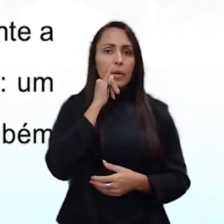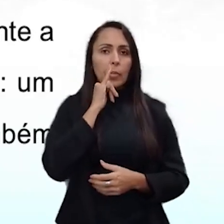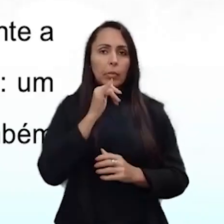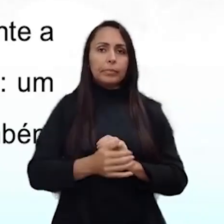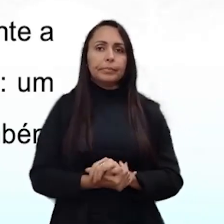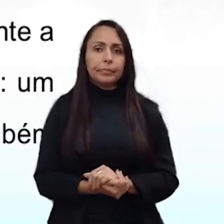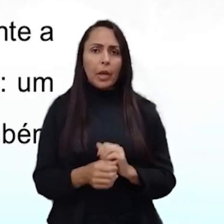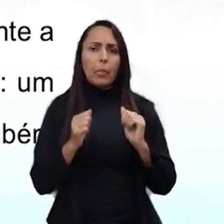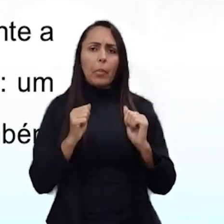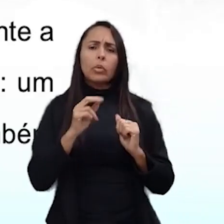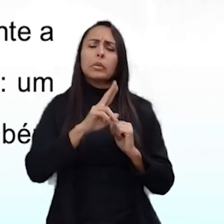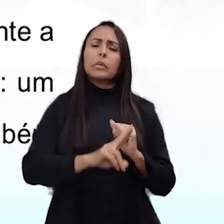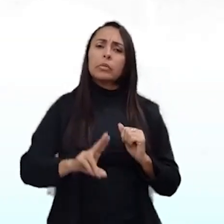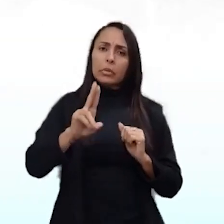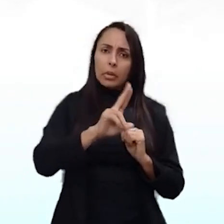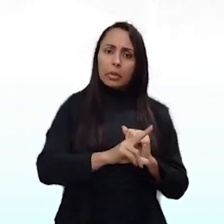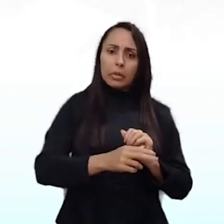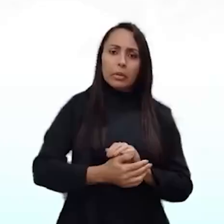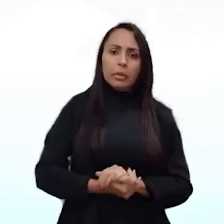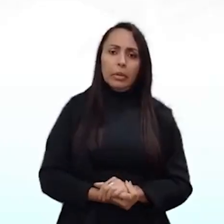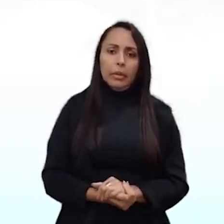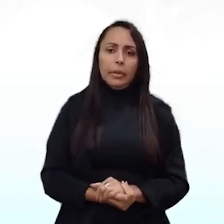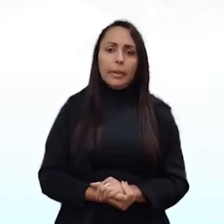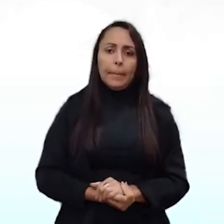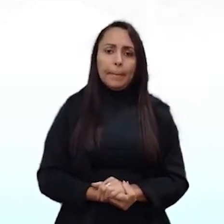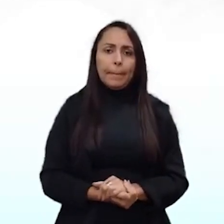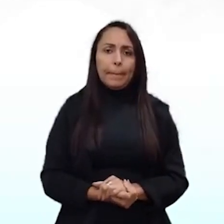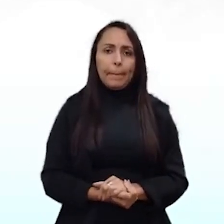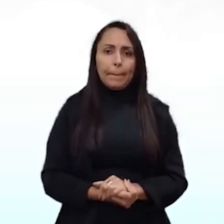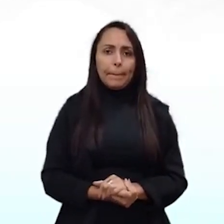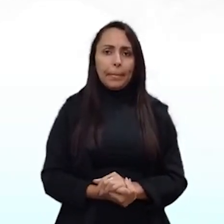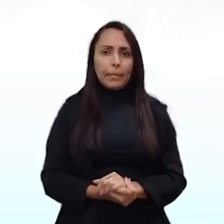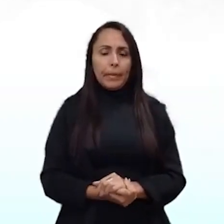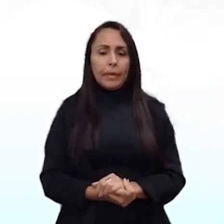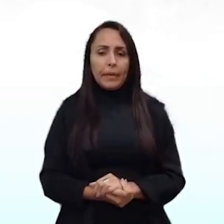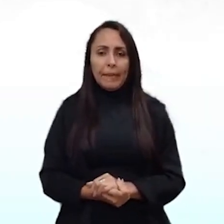também podem ser utilizados para isso. Vem comigo.